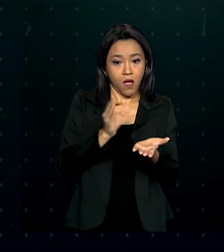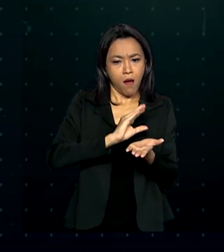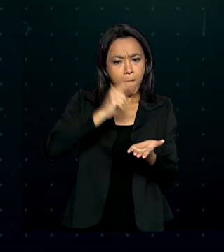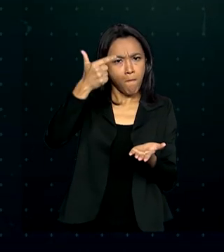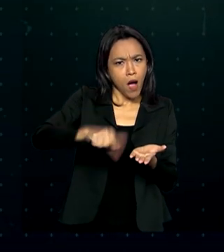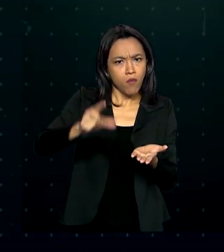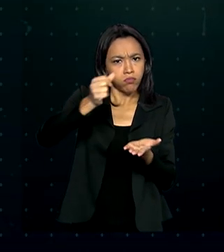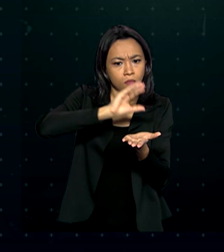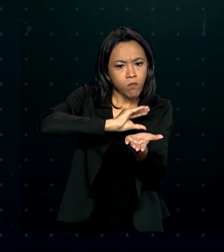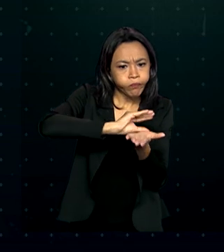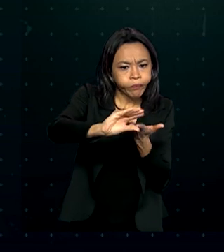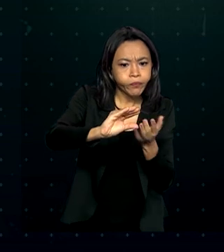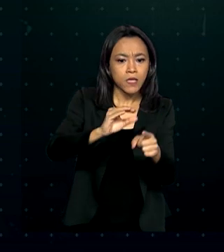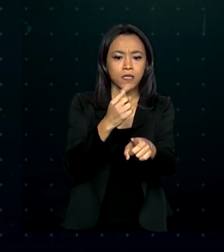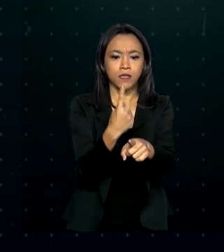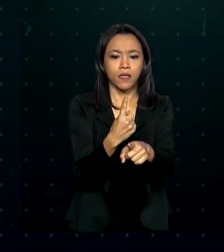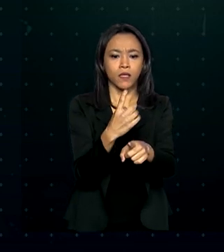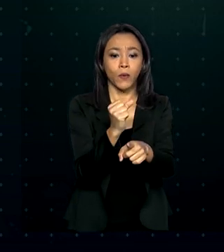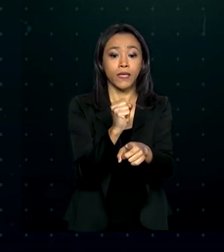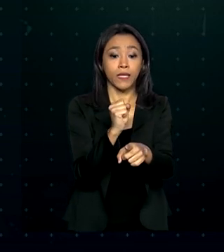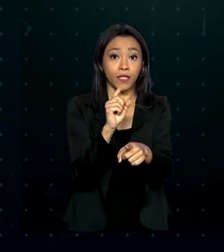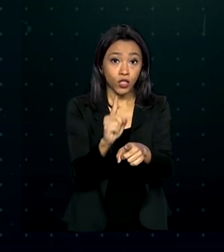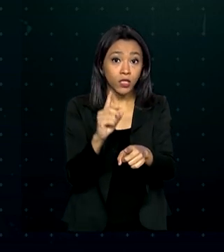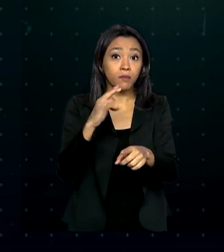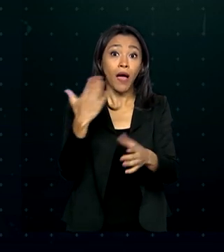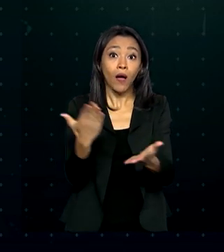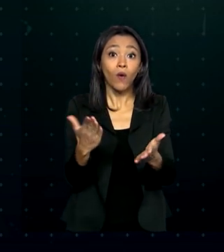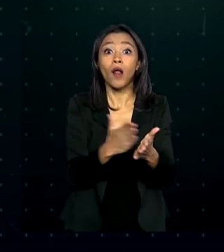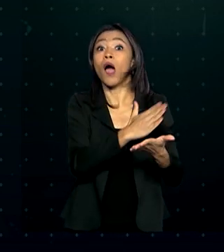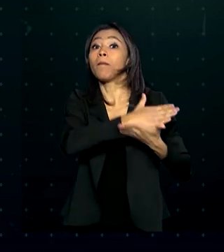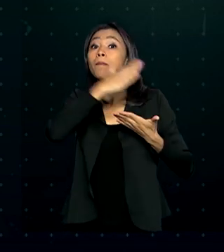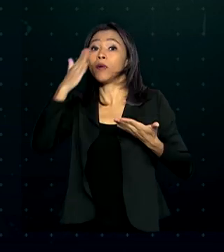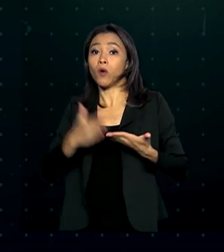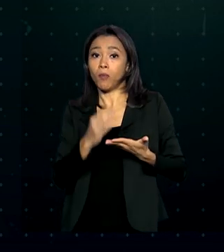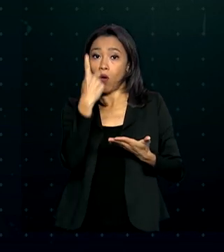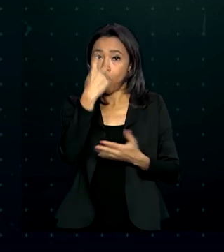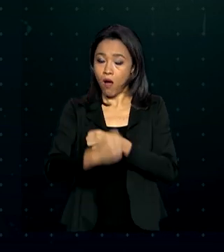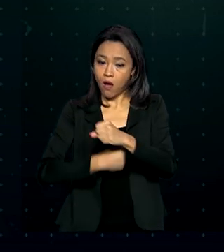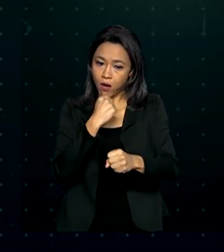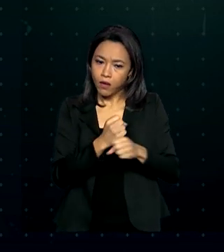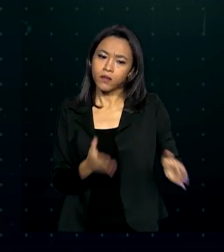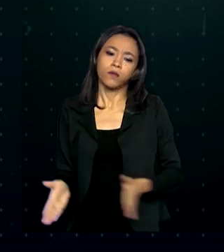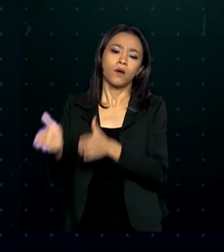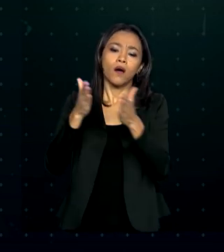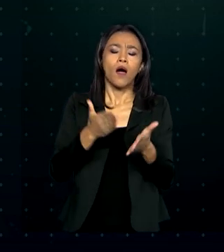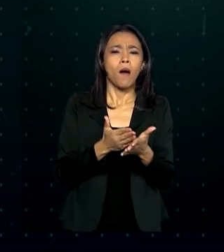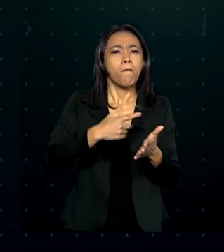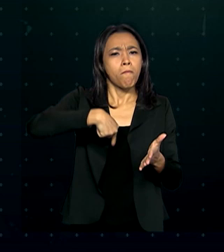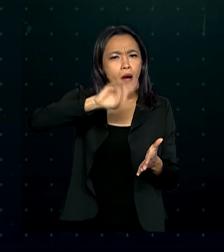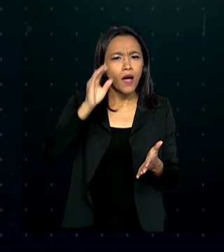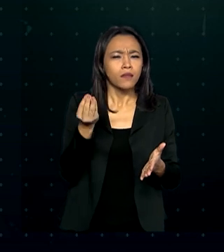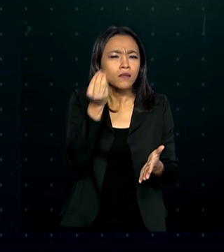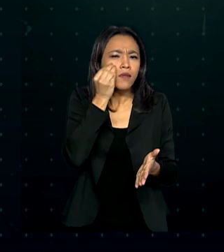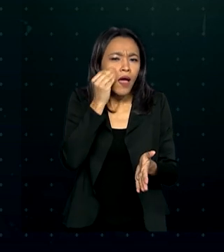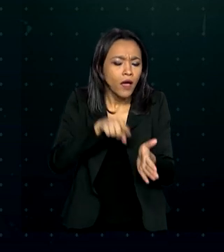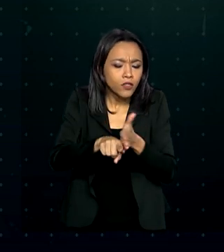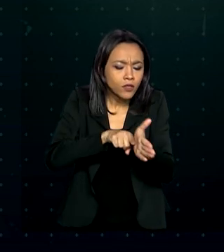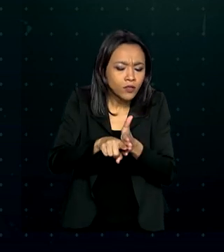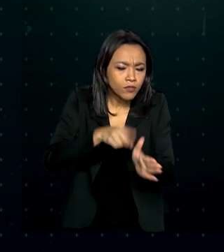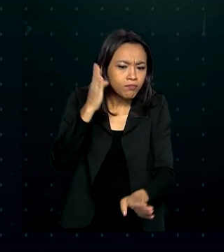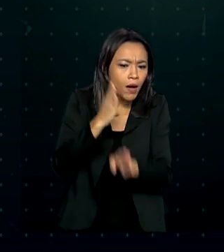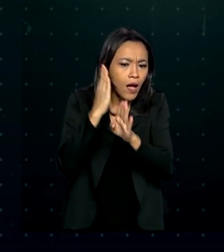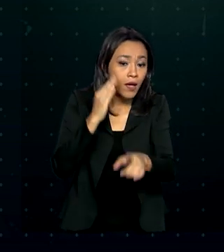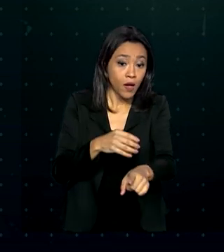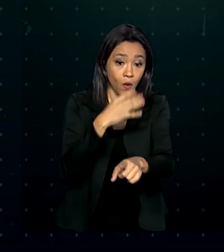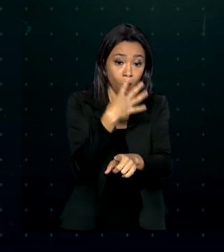que passou de 180 dias para um ano. Aumento da distribuição de testes para o coronavírus serão